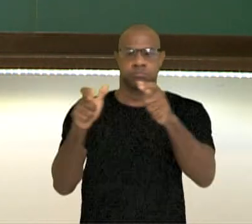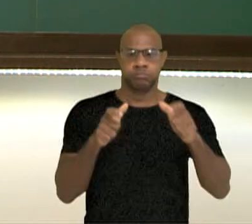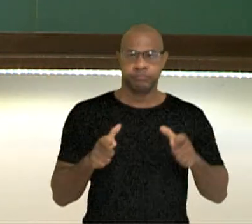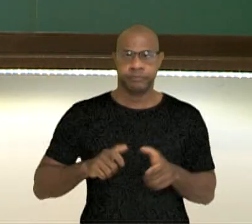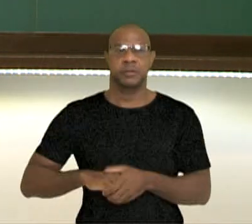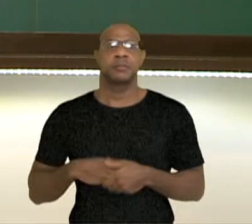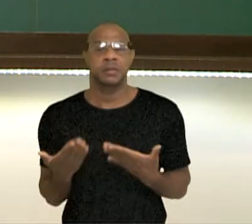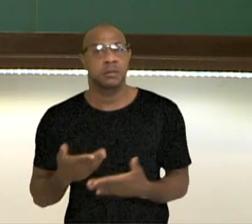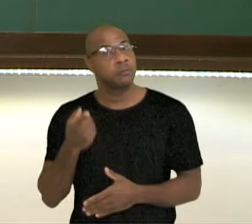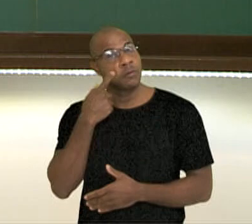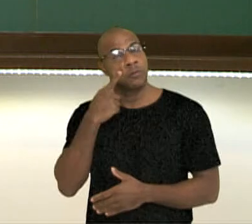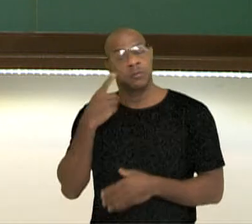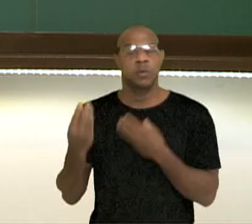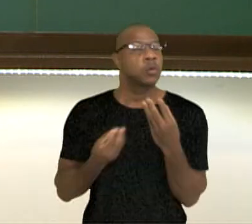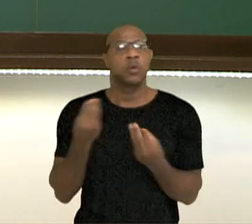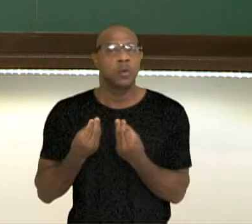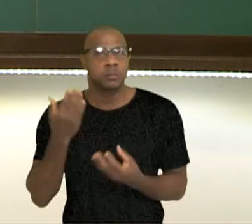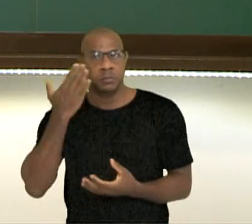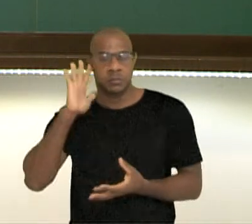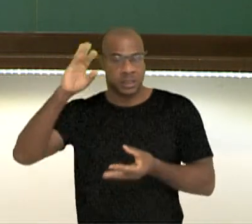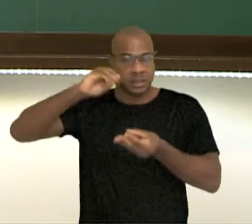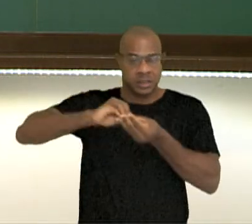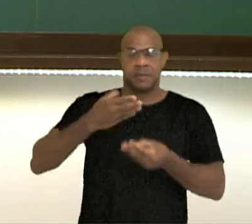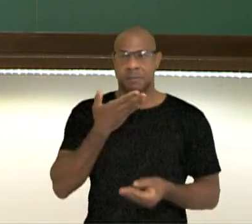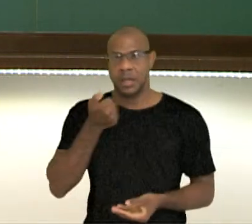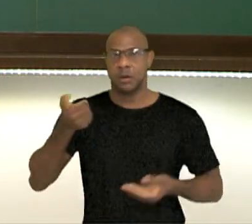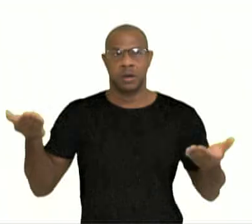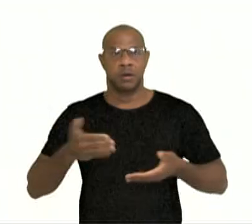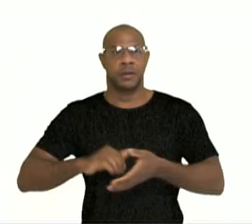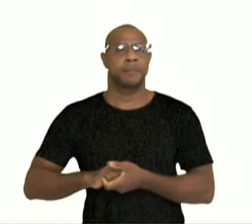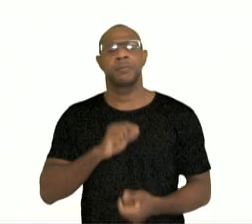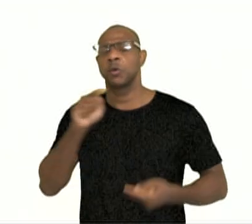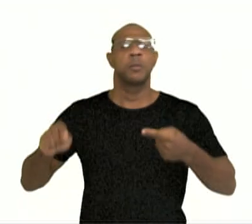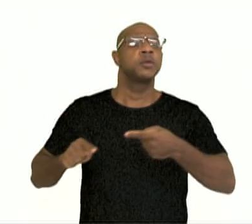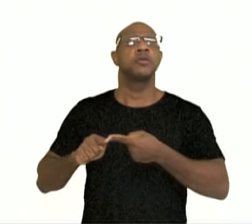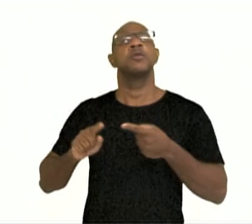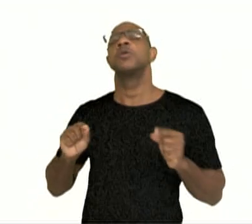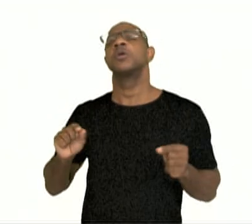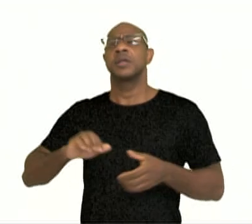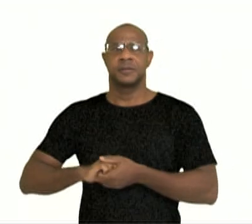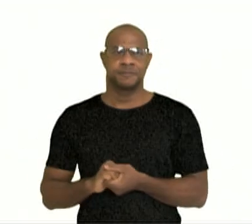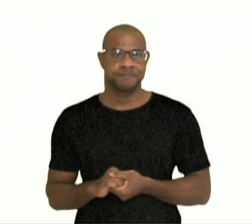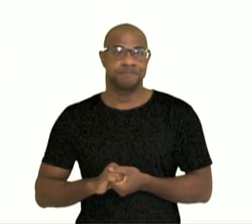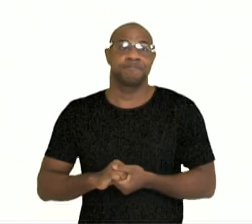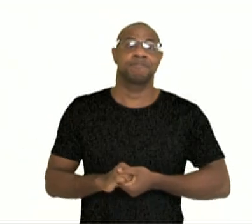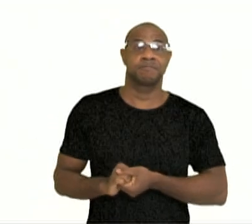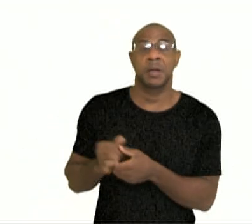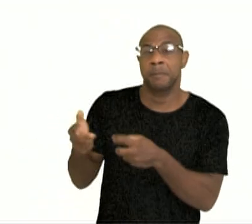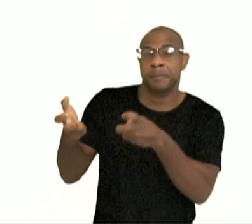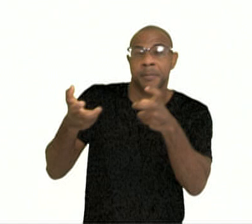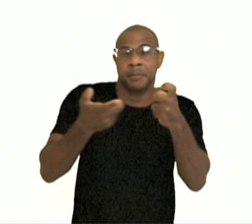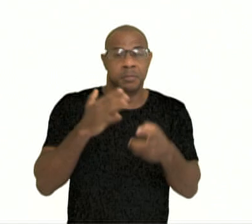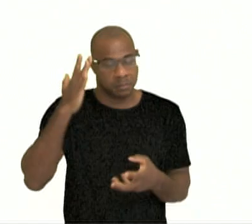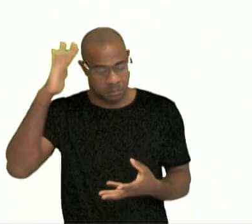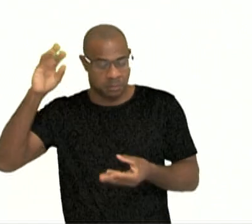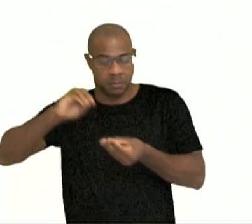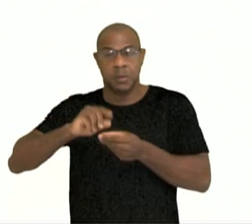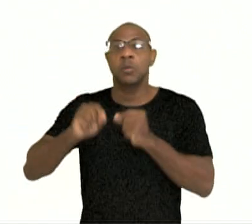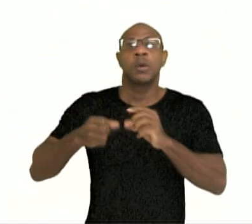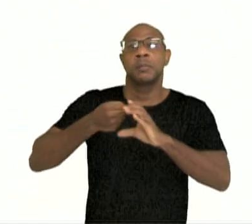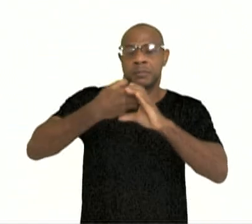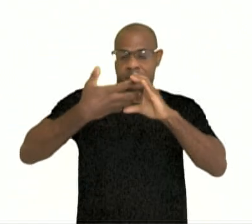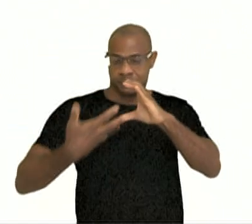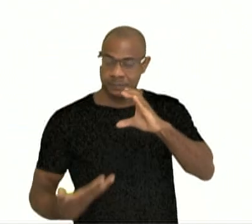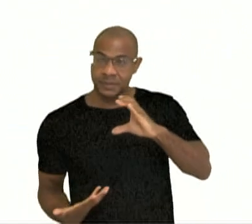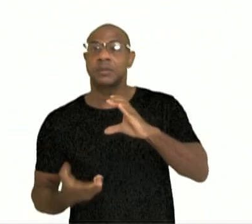Então, vamos entender juntos tudo isso a partir do nosso objetivo. Reconhecer as principais características da